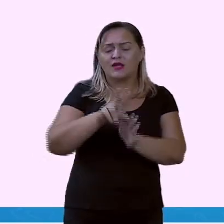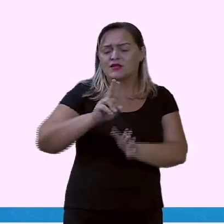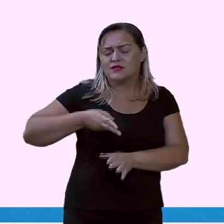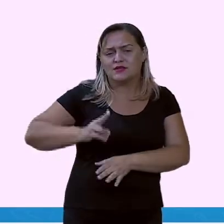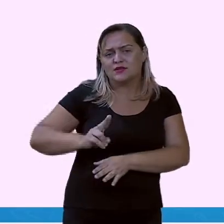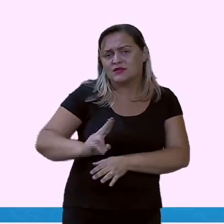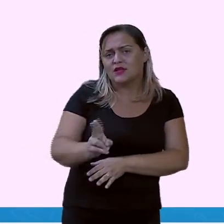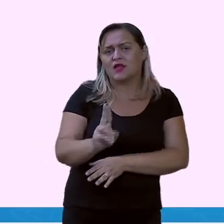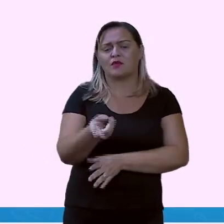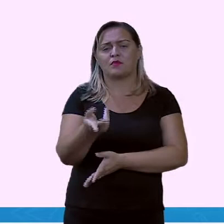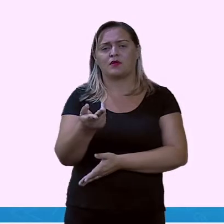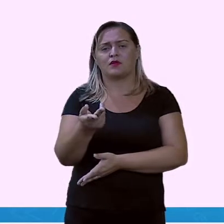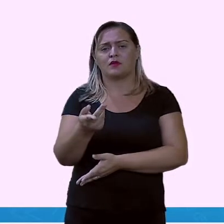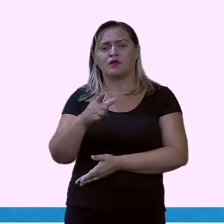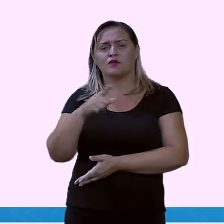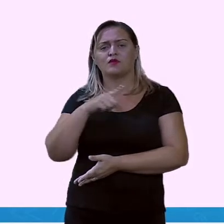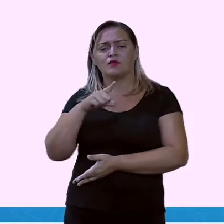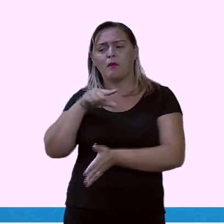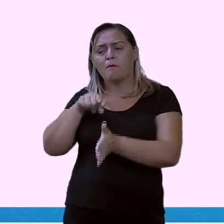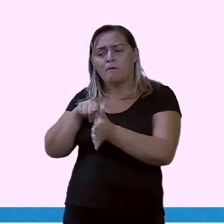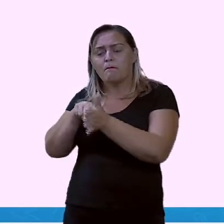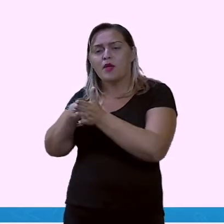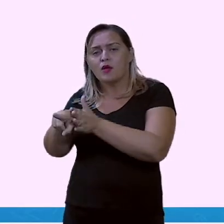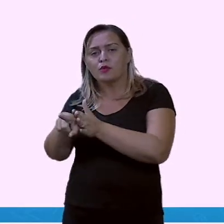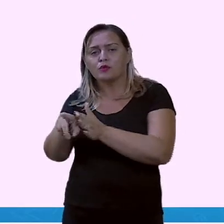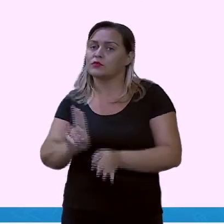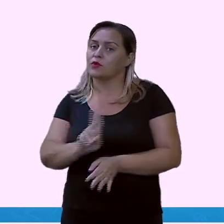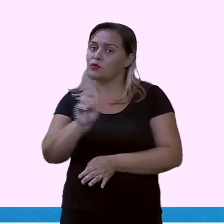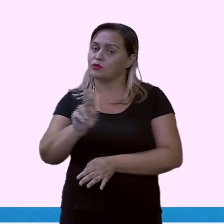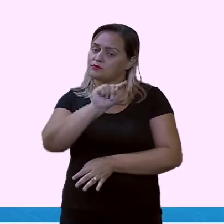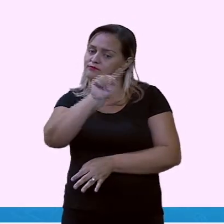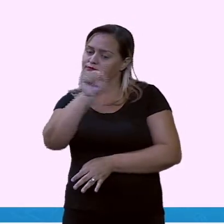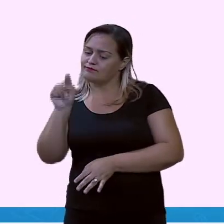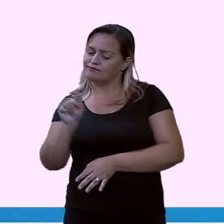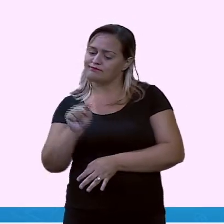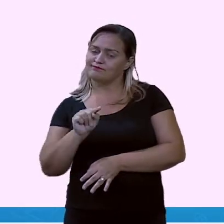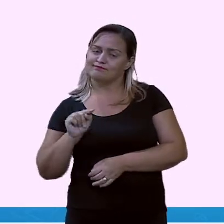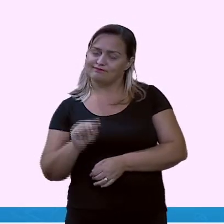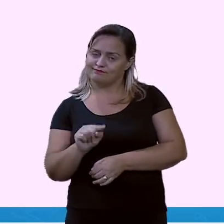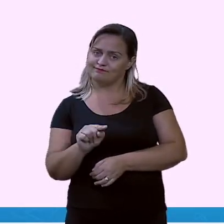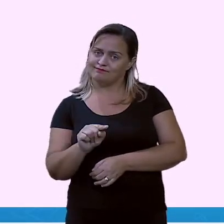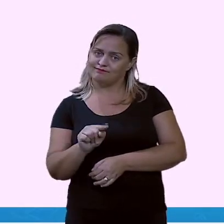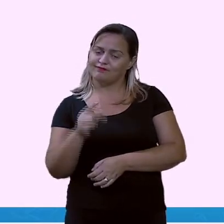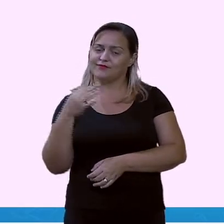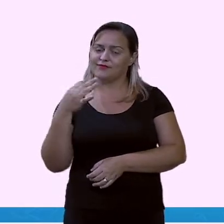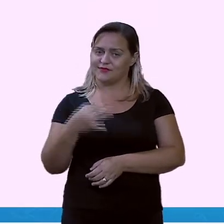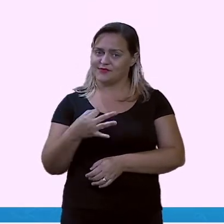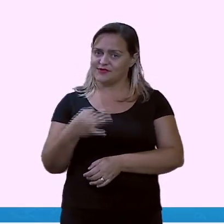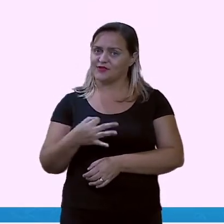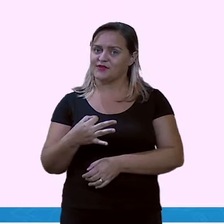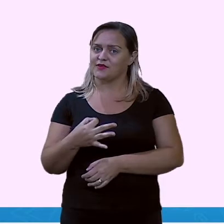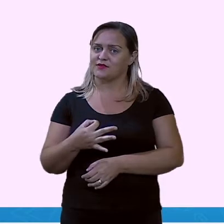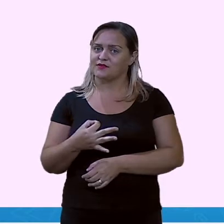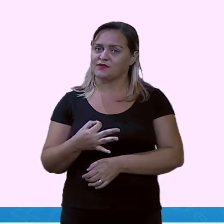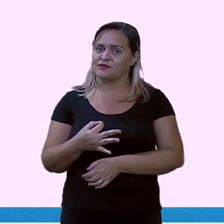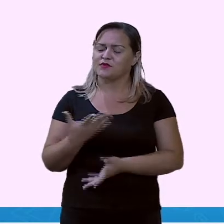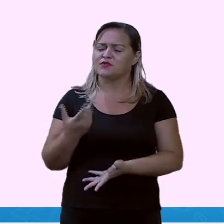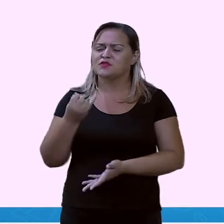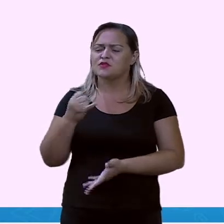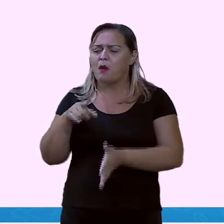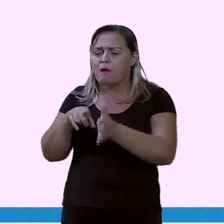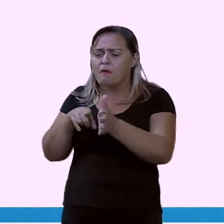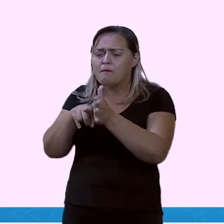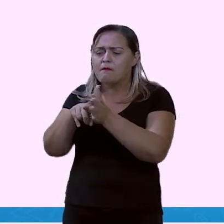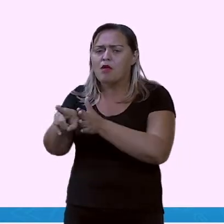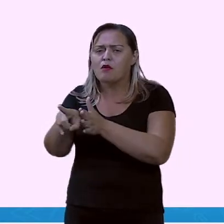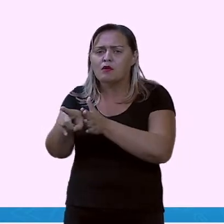de frases interrogativas. E o que são frases interrogativas? Frases onde eu estou interrogando, aonde eu